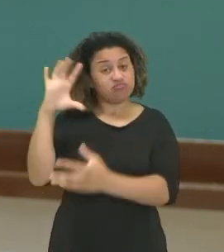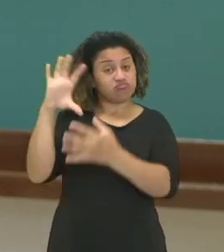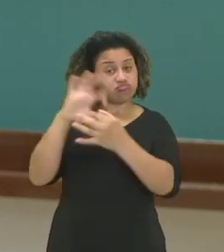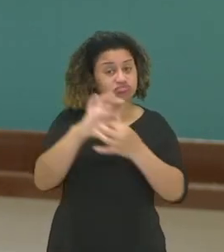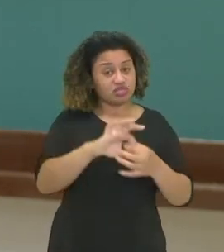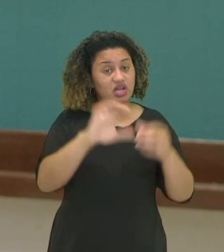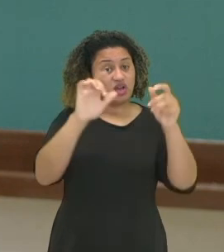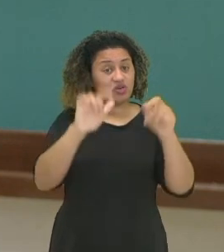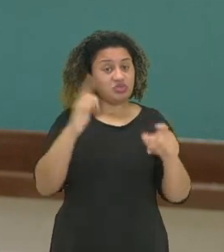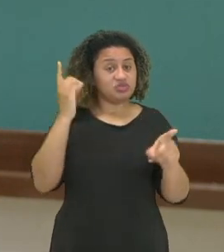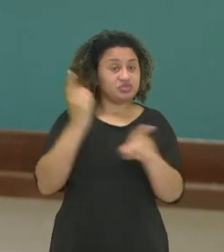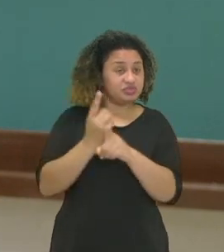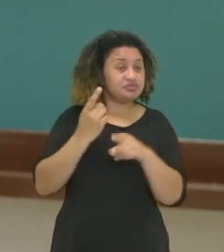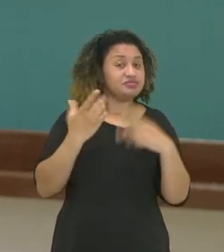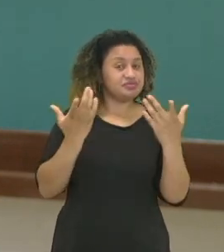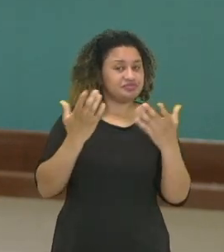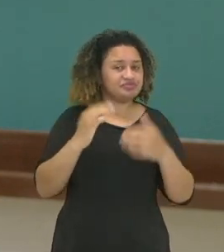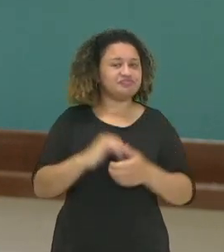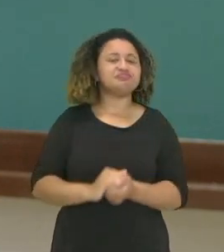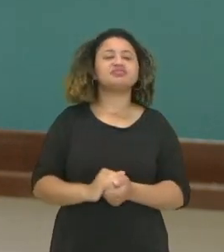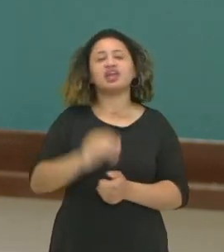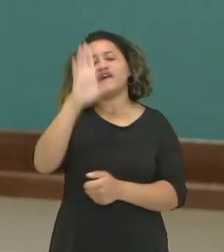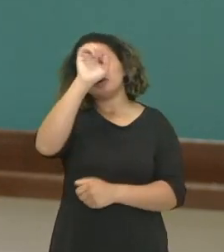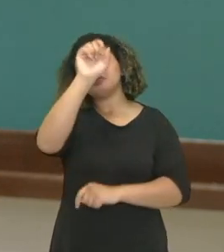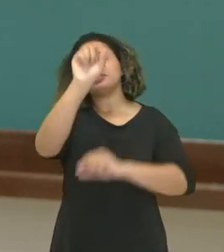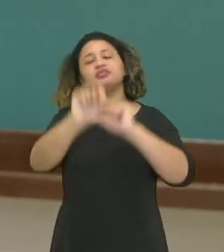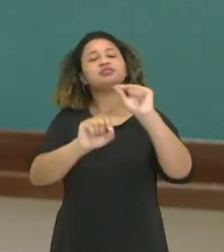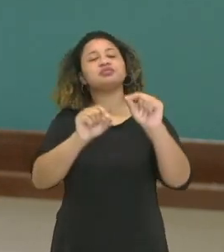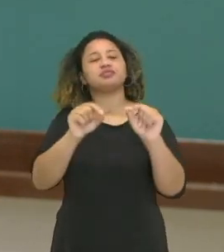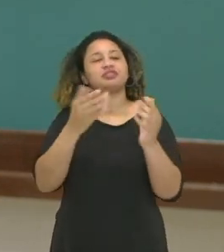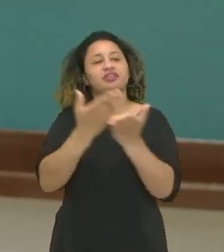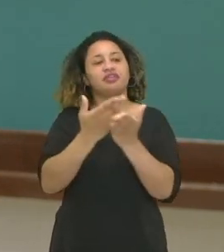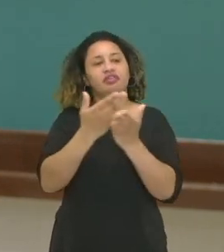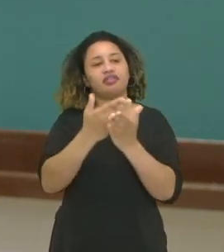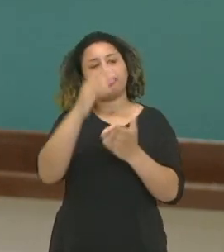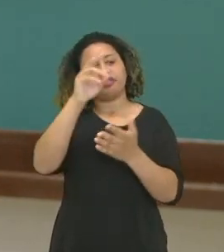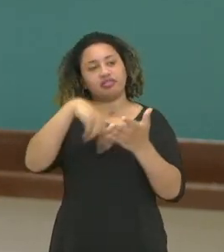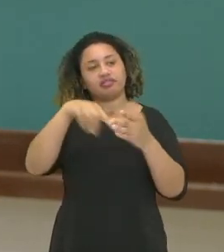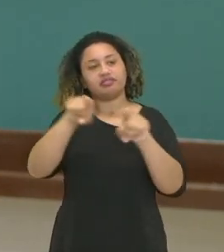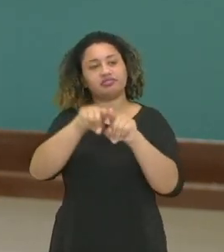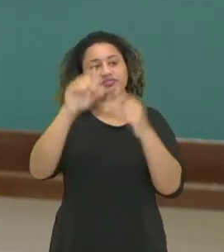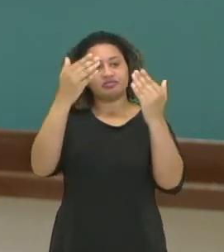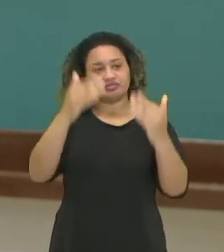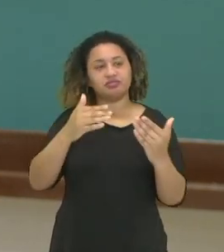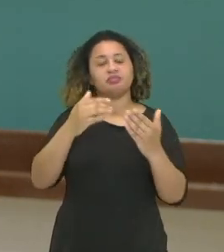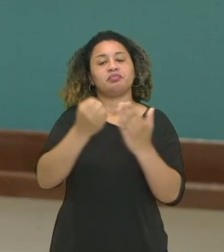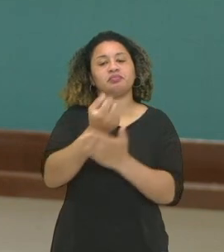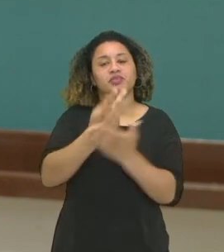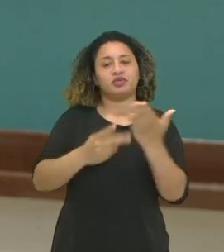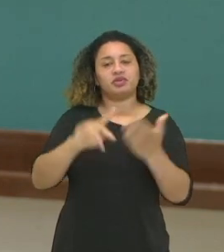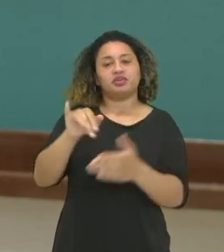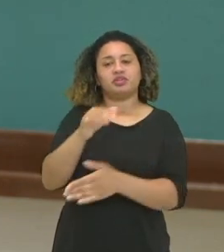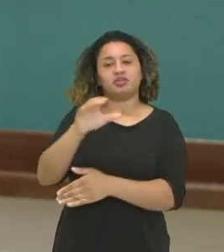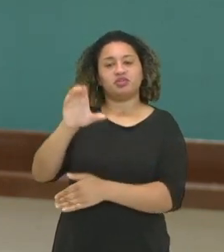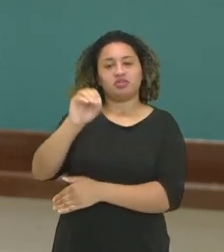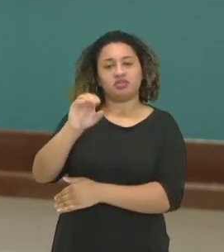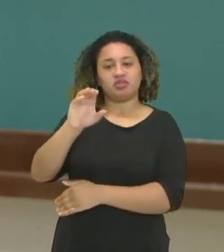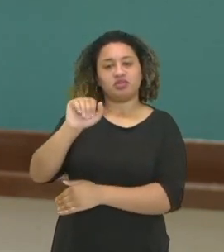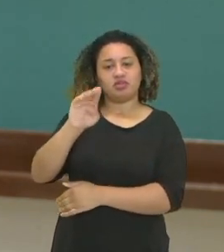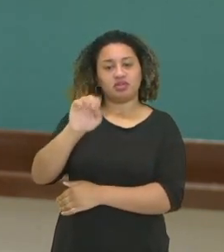aparece? O que aprendemos? Lemos e analisamos os poemas de João Cabral de Melo Neto, né, que